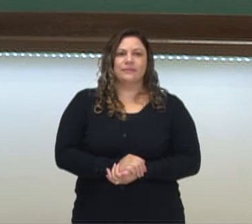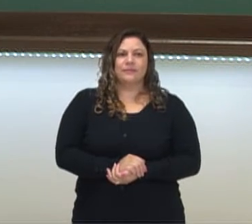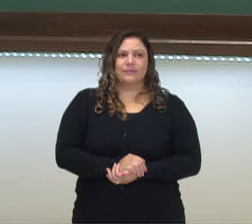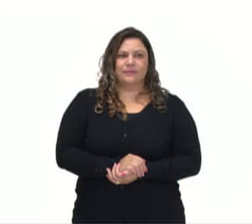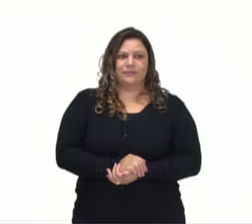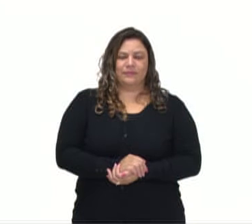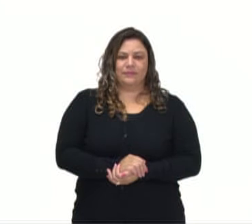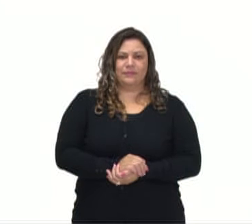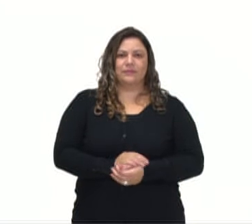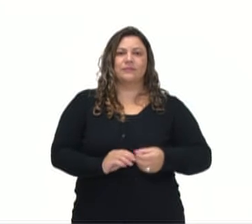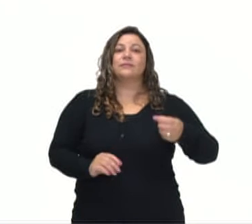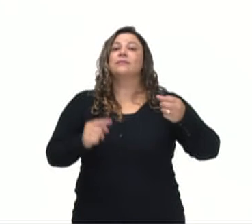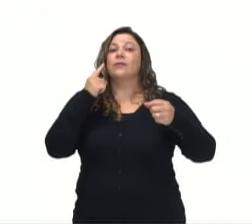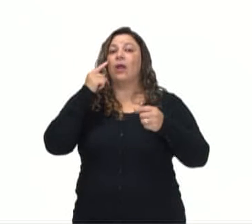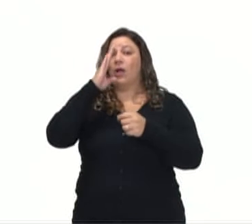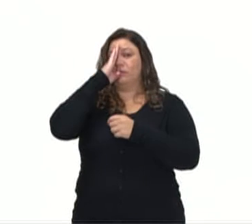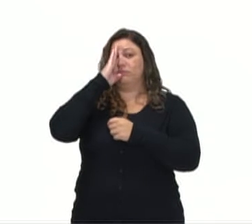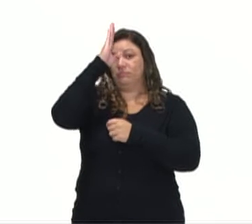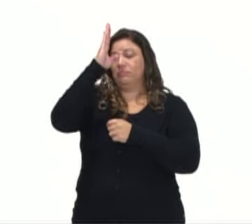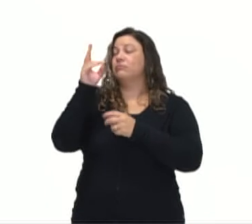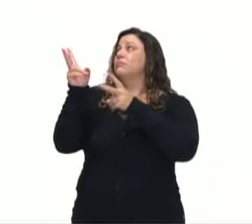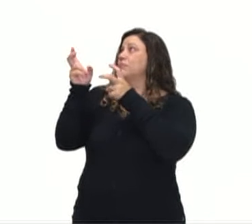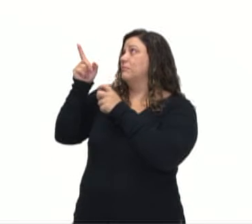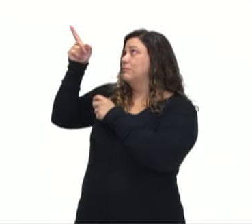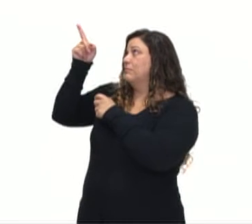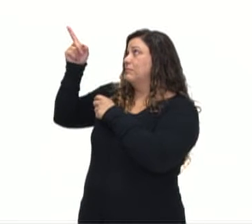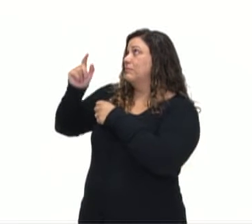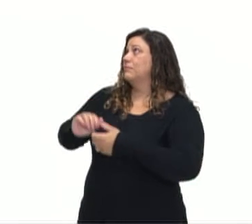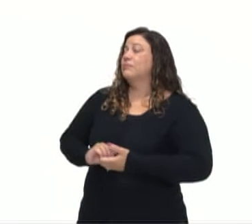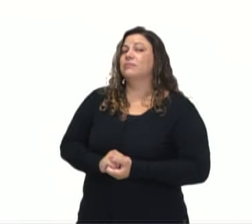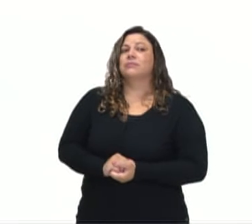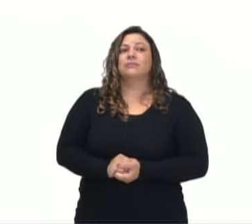As três propriedades principais estão aqui, né?